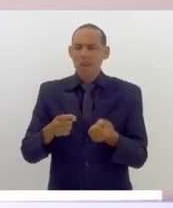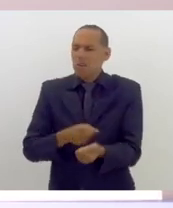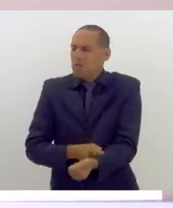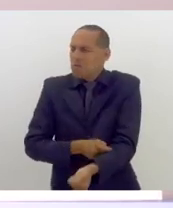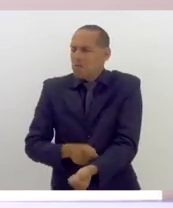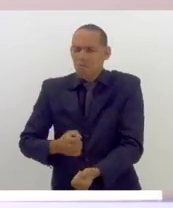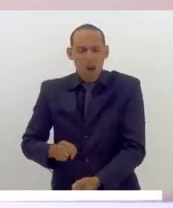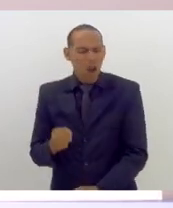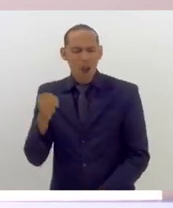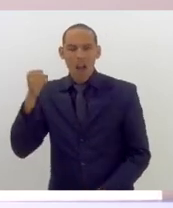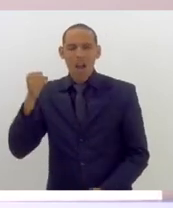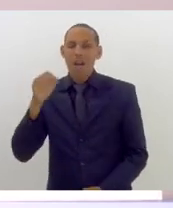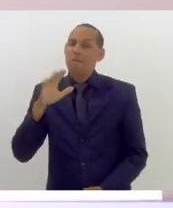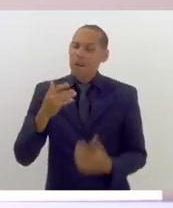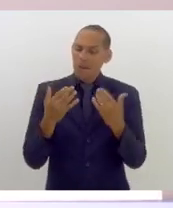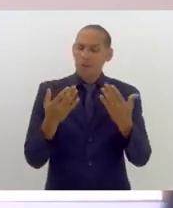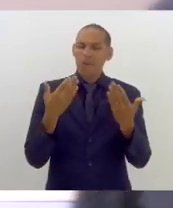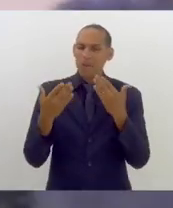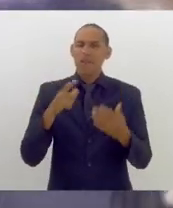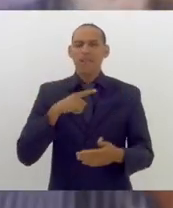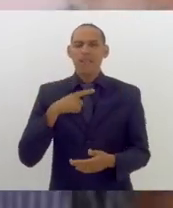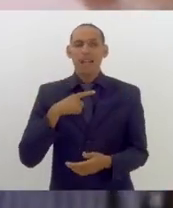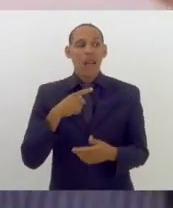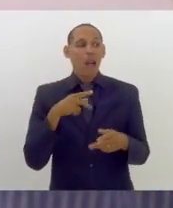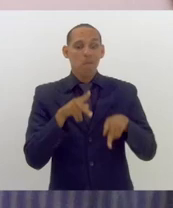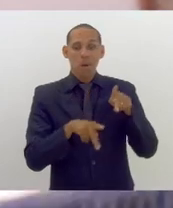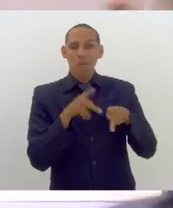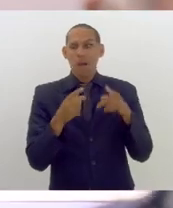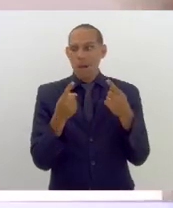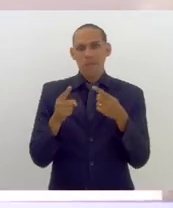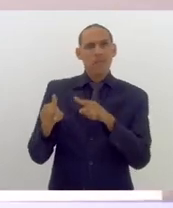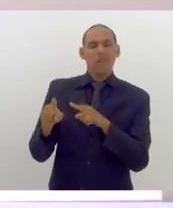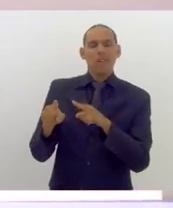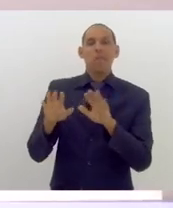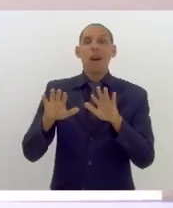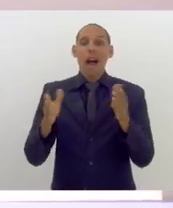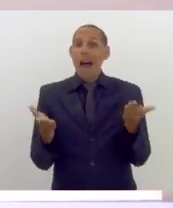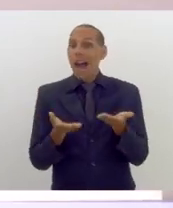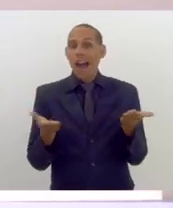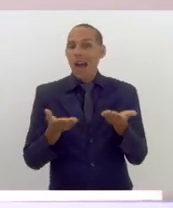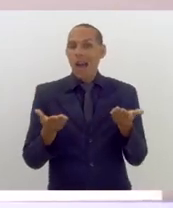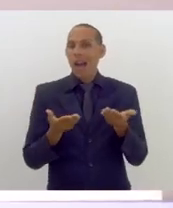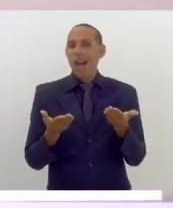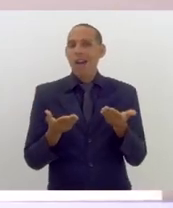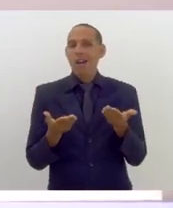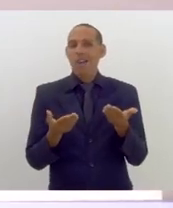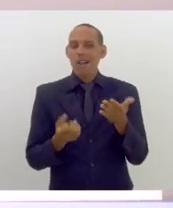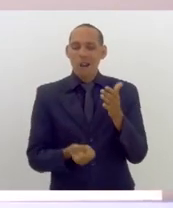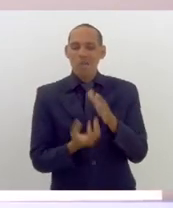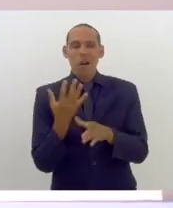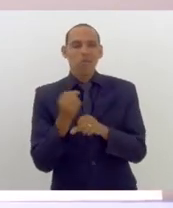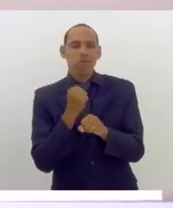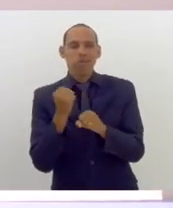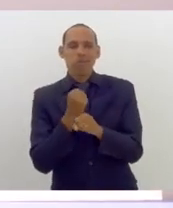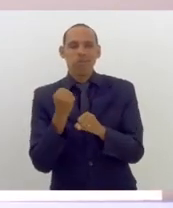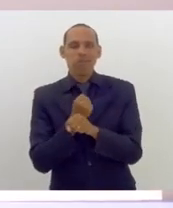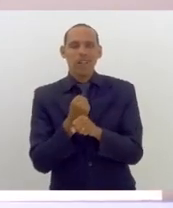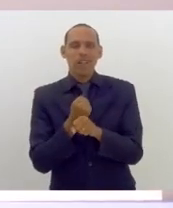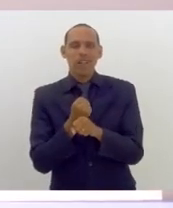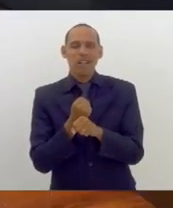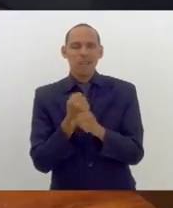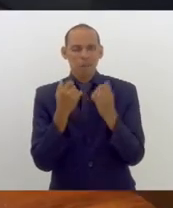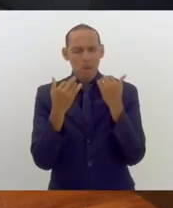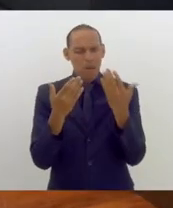audiência pública e foi contestada pela população no caso desse empreendimento em nenhum momento né